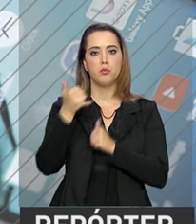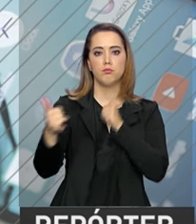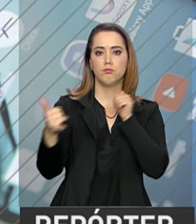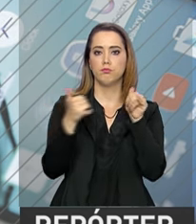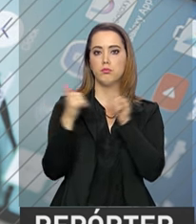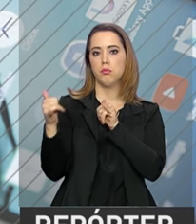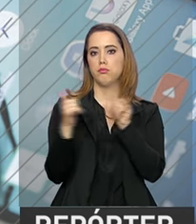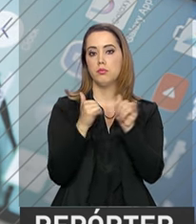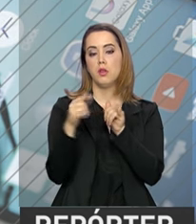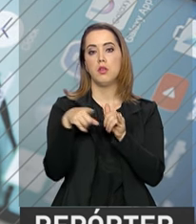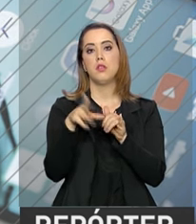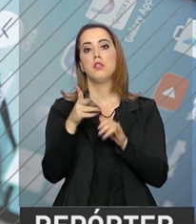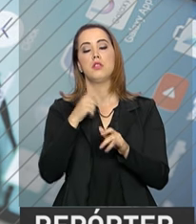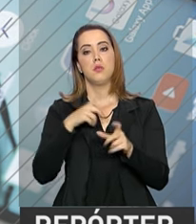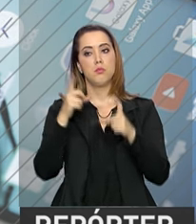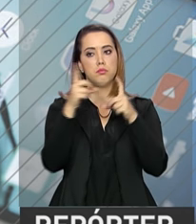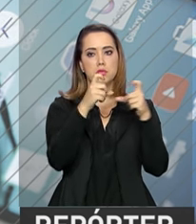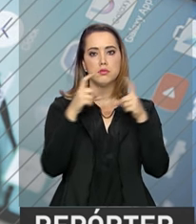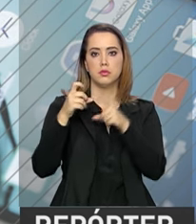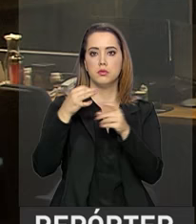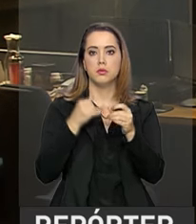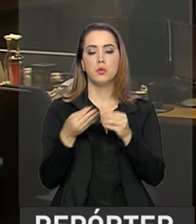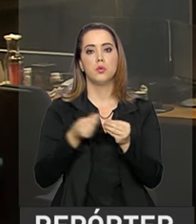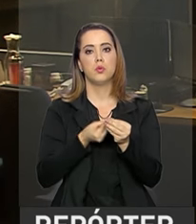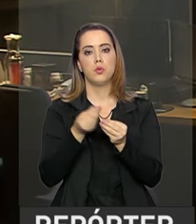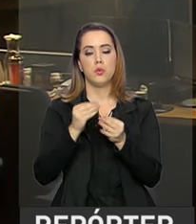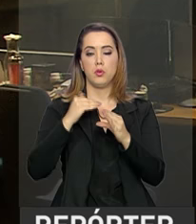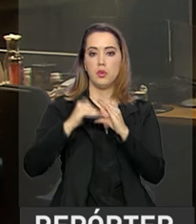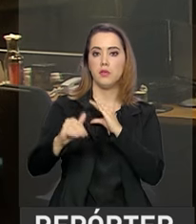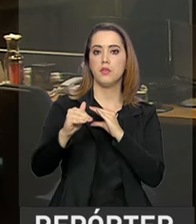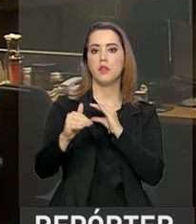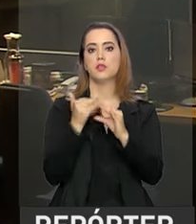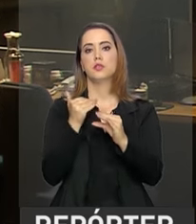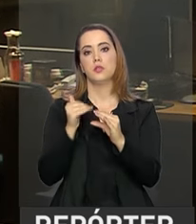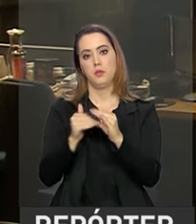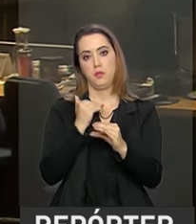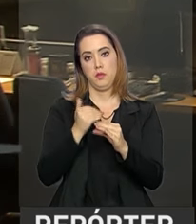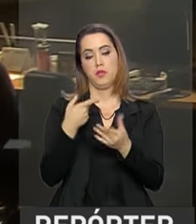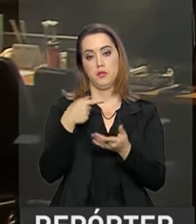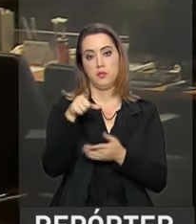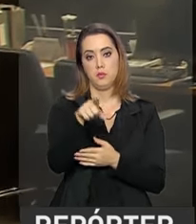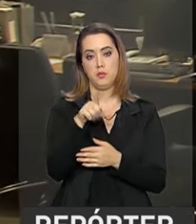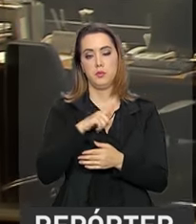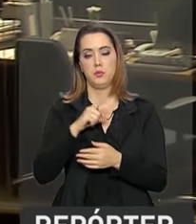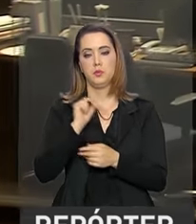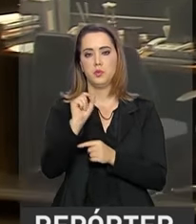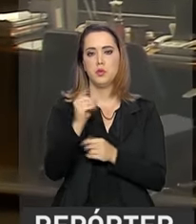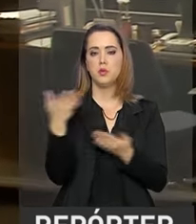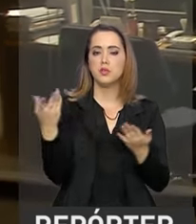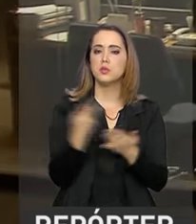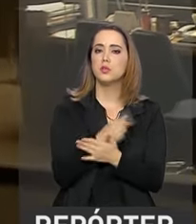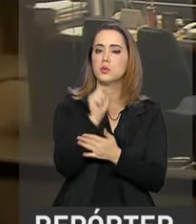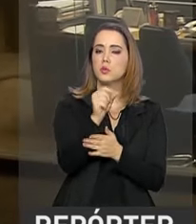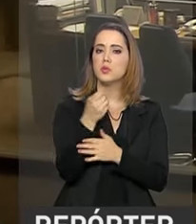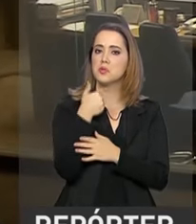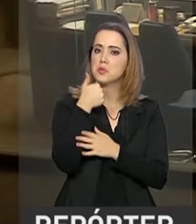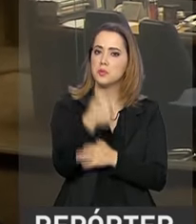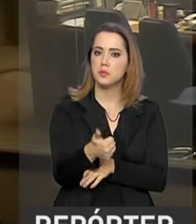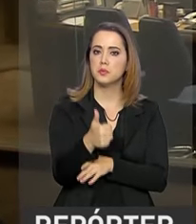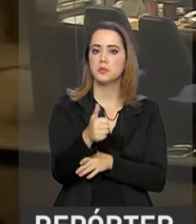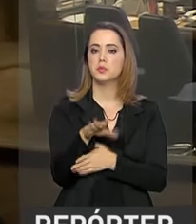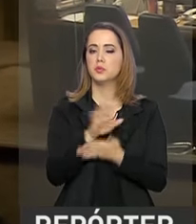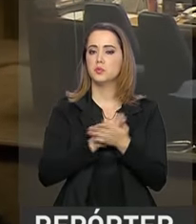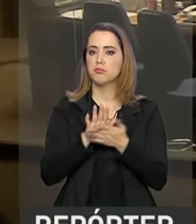fotos enviadas e recebidas durante o evento mas para que o serviço de internet e telefonia celular funcionasse sem